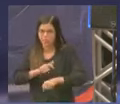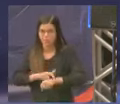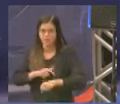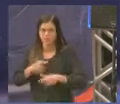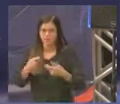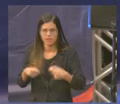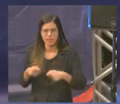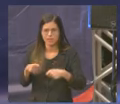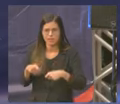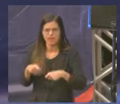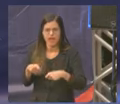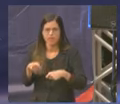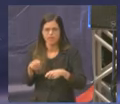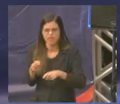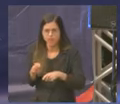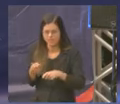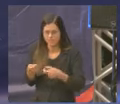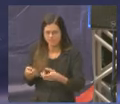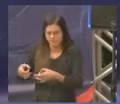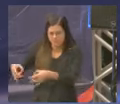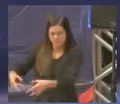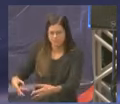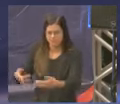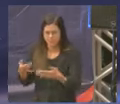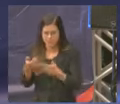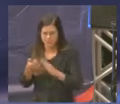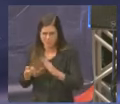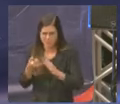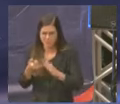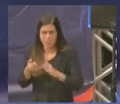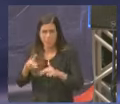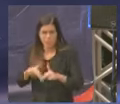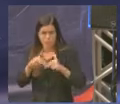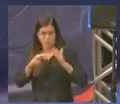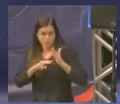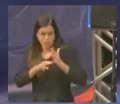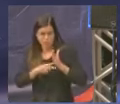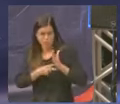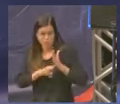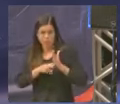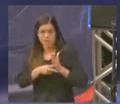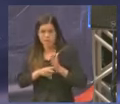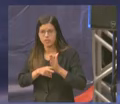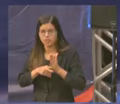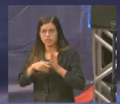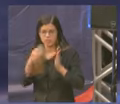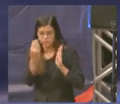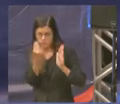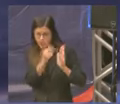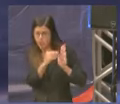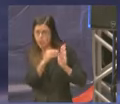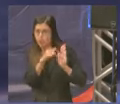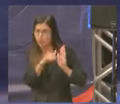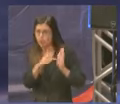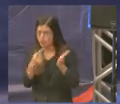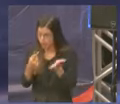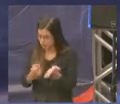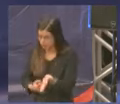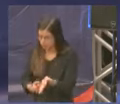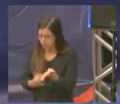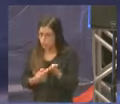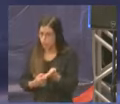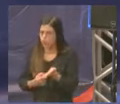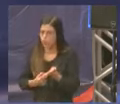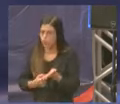estar desconectado. É por isso, inclusive, que os sindicatos eles estão incluindo nos acordos e